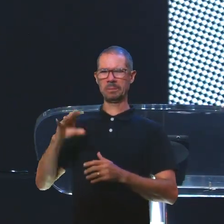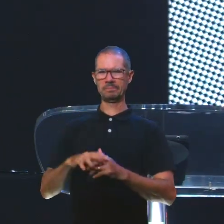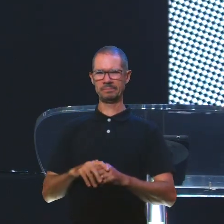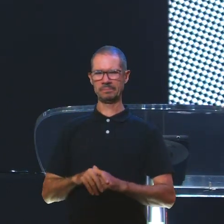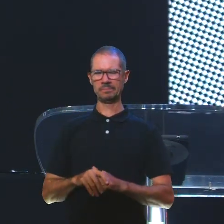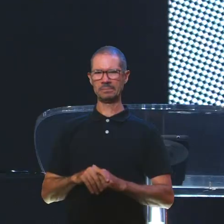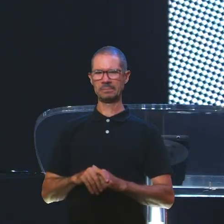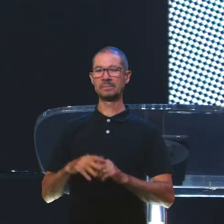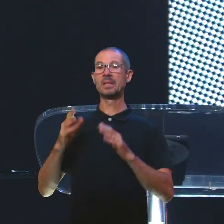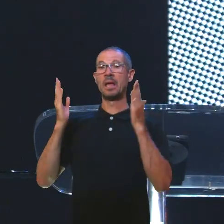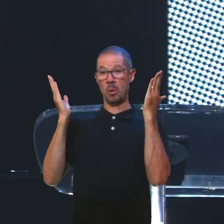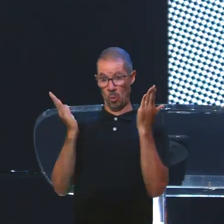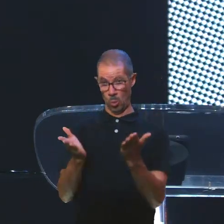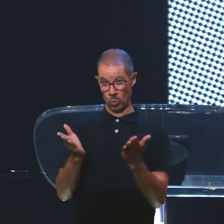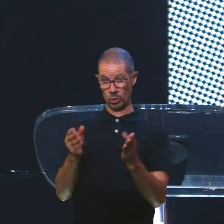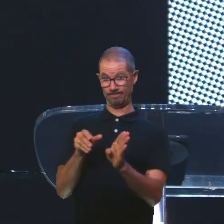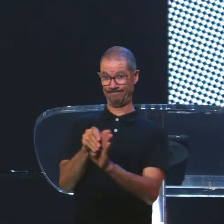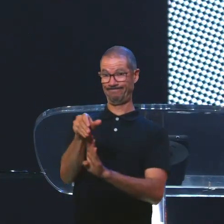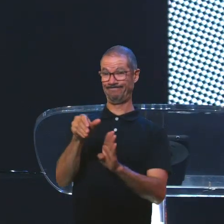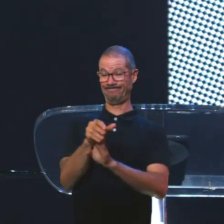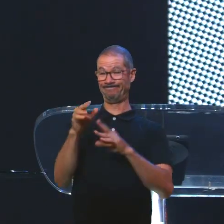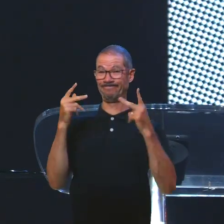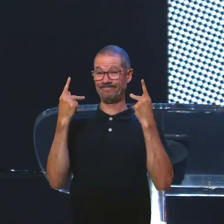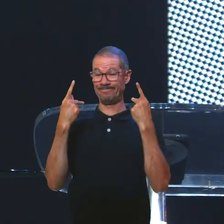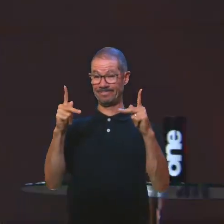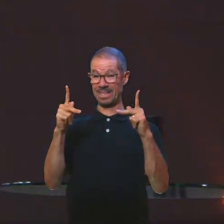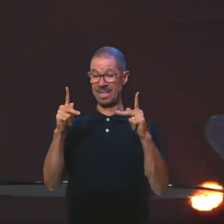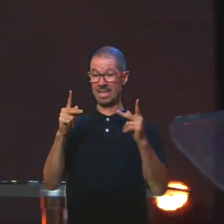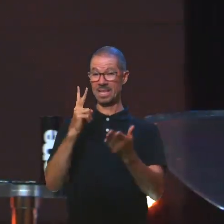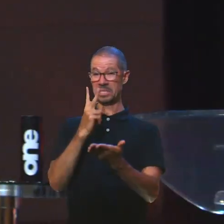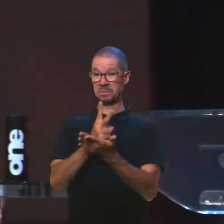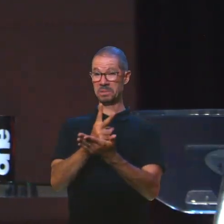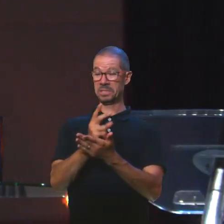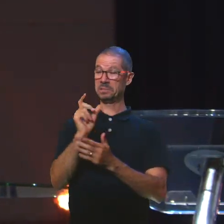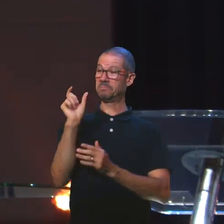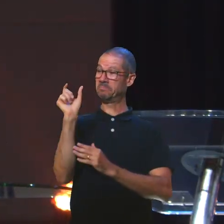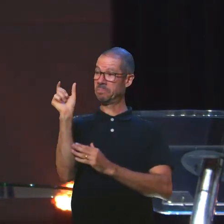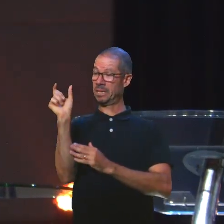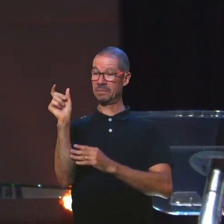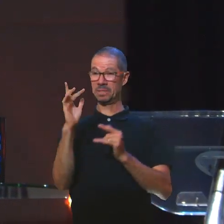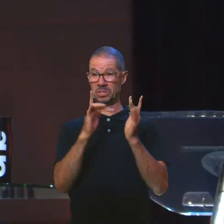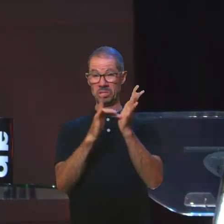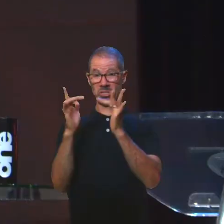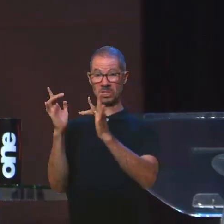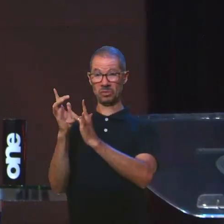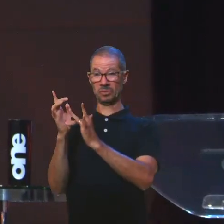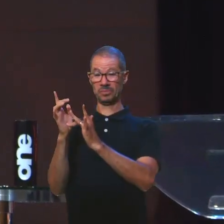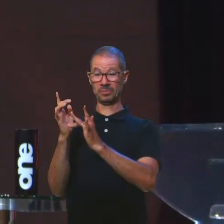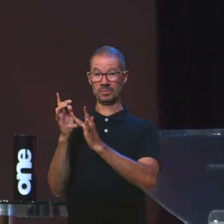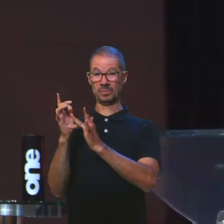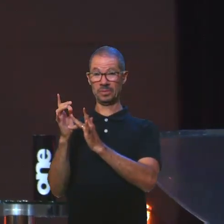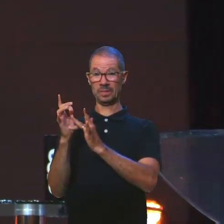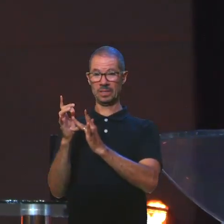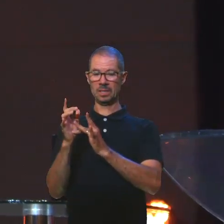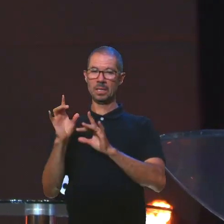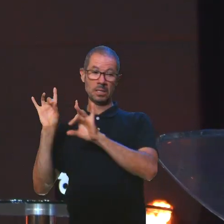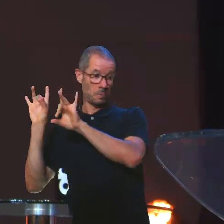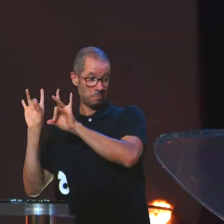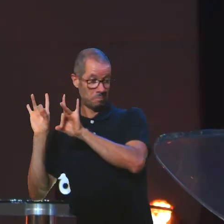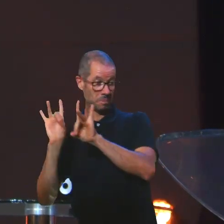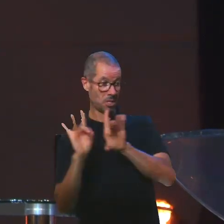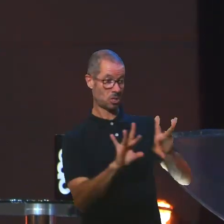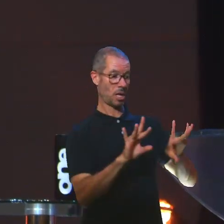Mas eu venho aqui dizer para você hoje as mesmas palavras de Jesus: eu não os